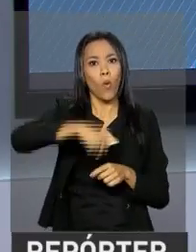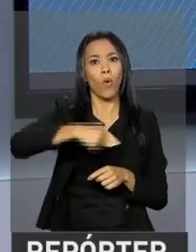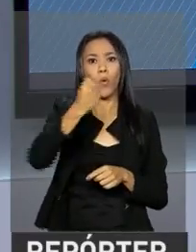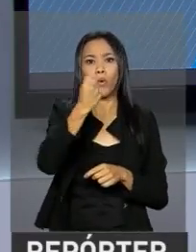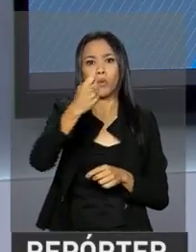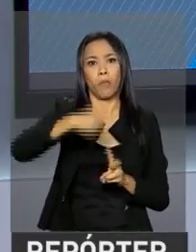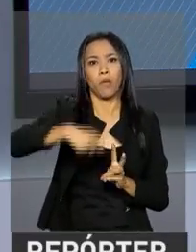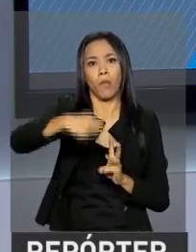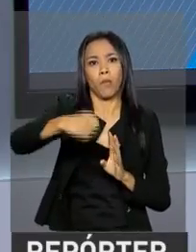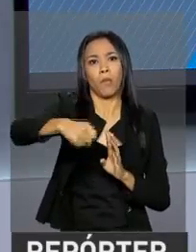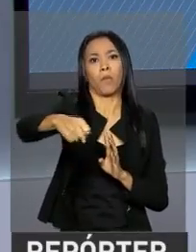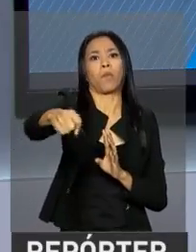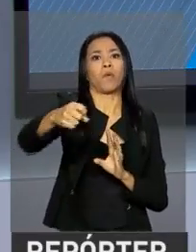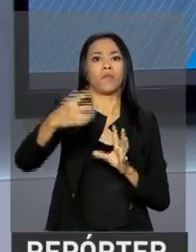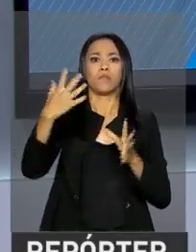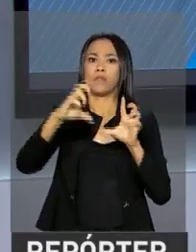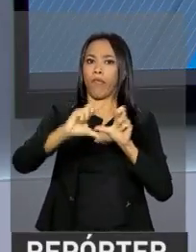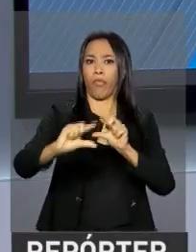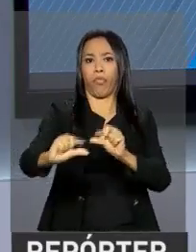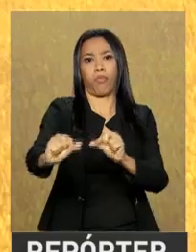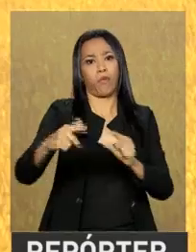de quedas consecutivas.